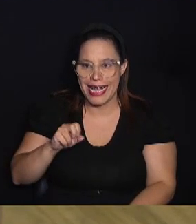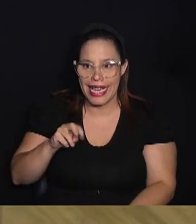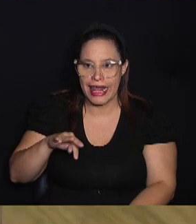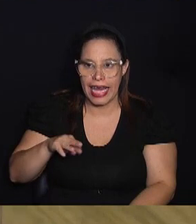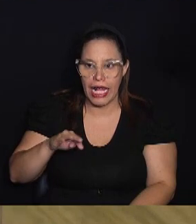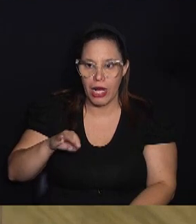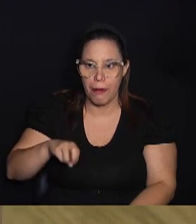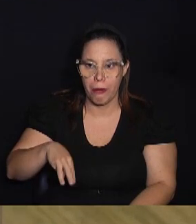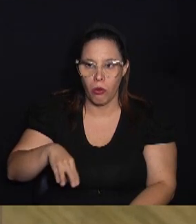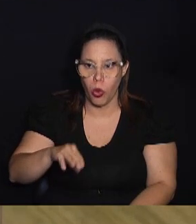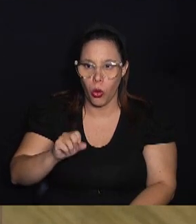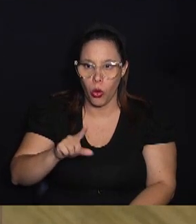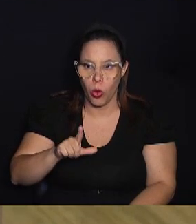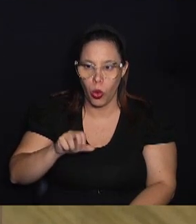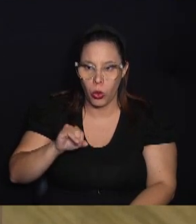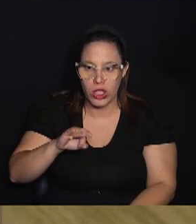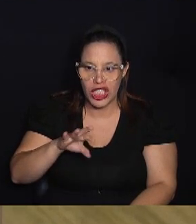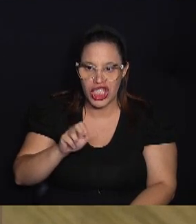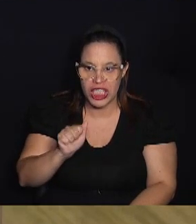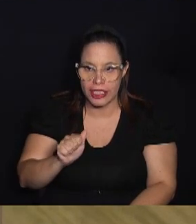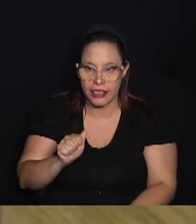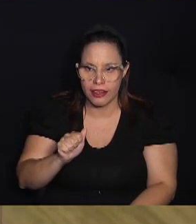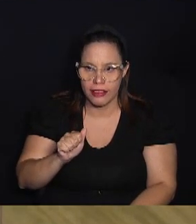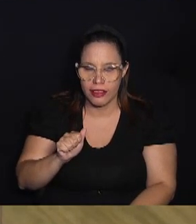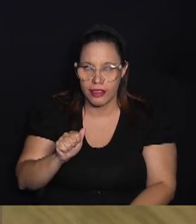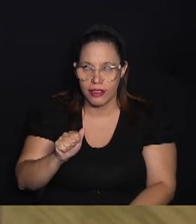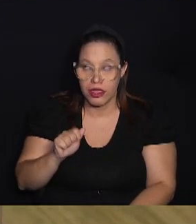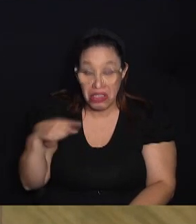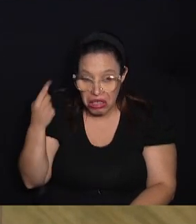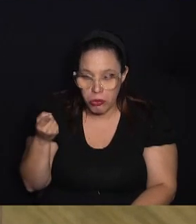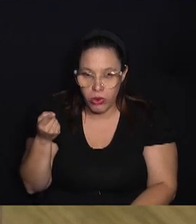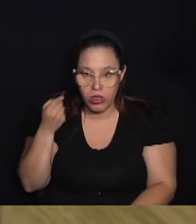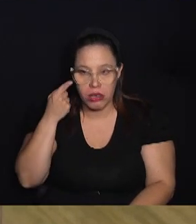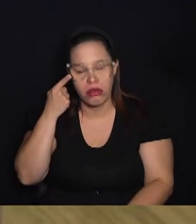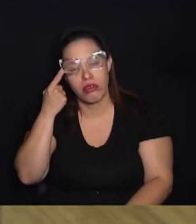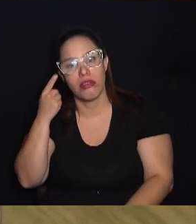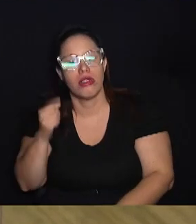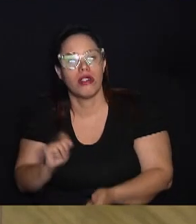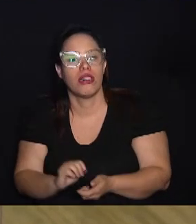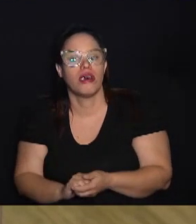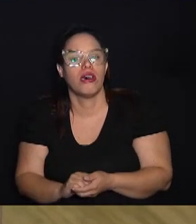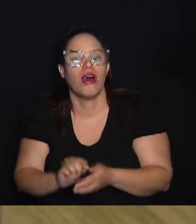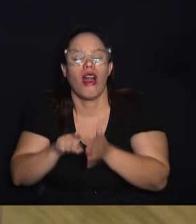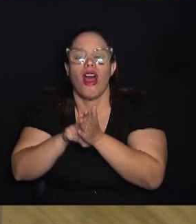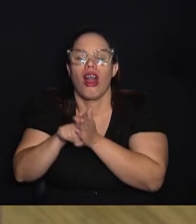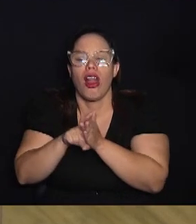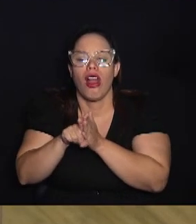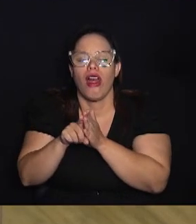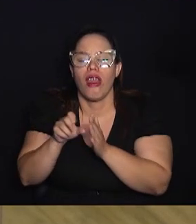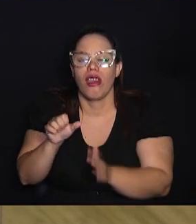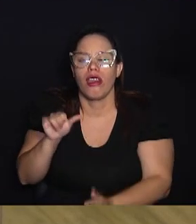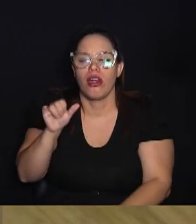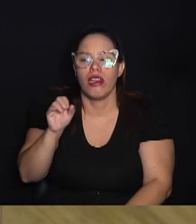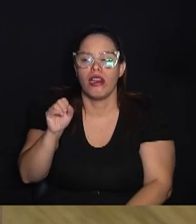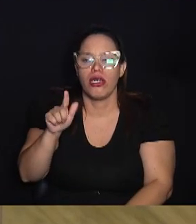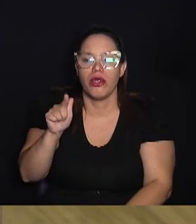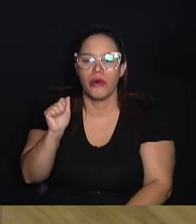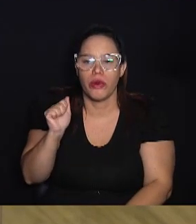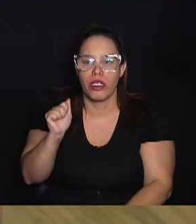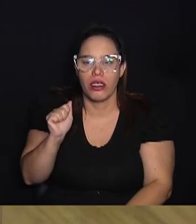disso mas a Dora a Andreia agora quero perguntar para ela e sobre a questão da da yoga no